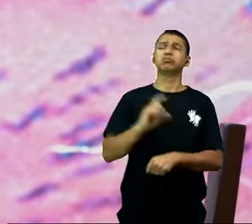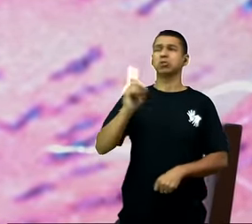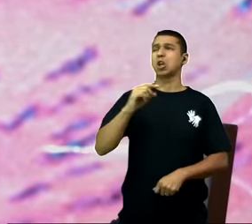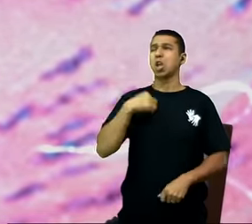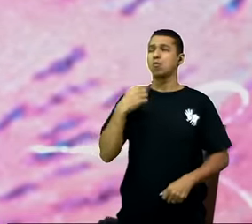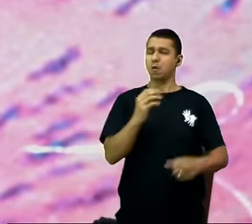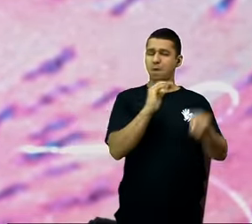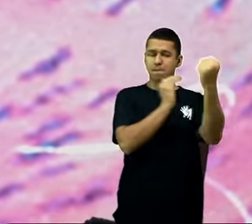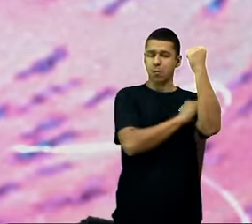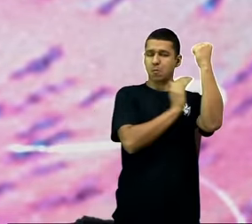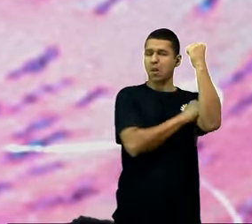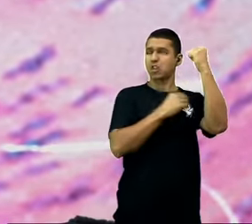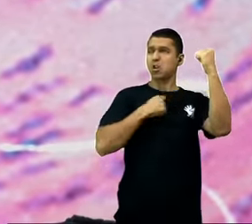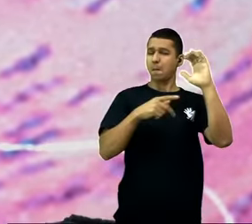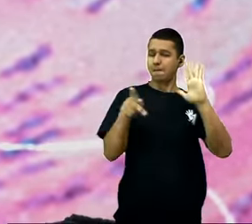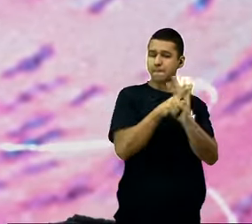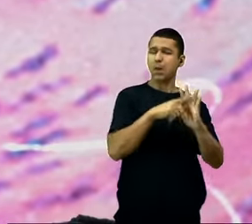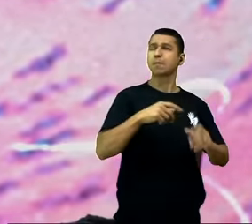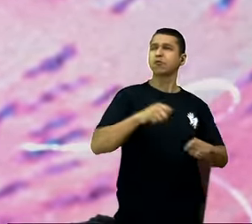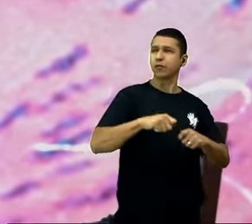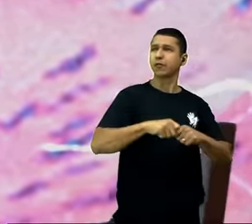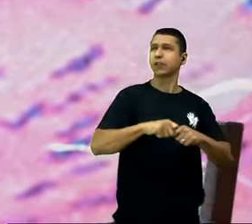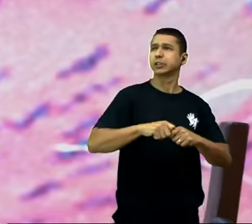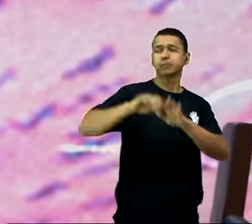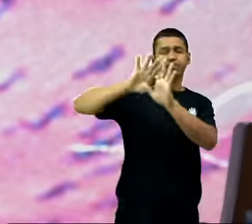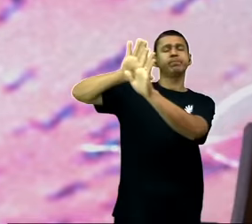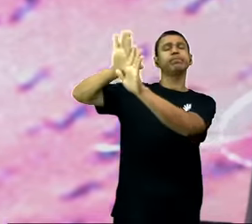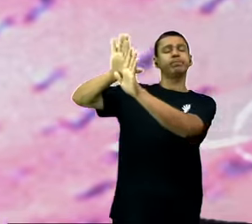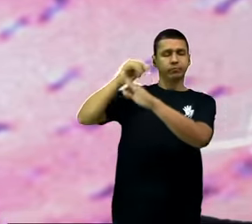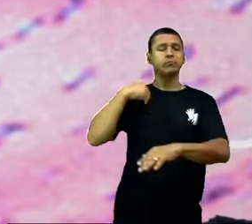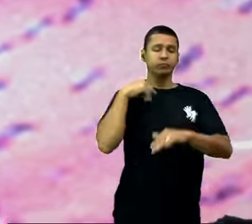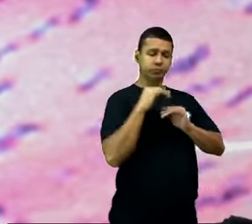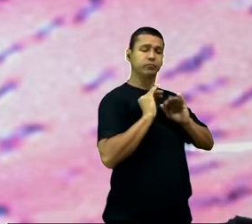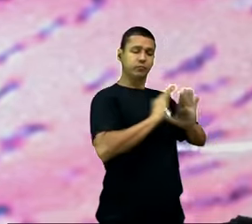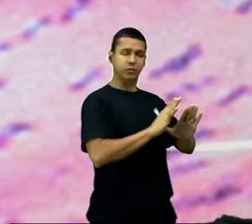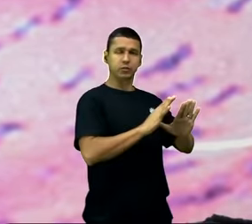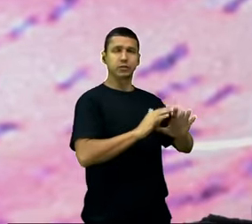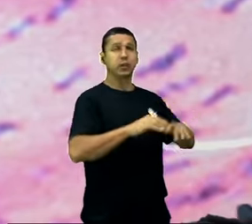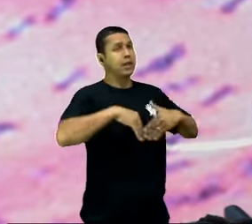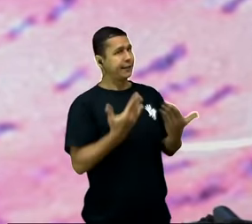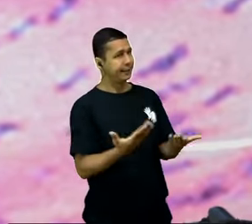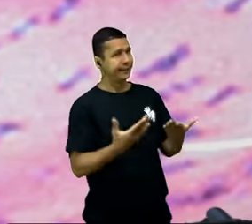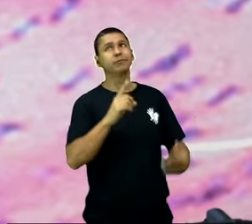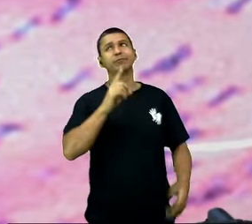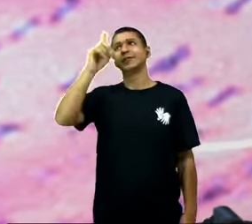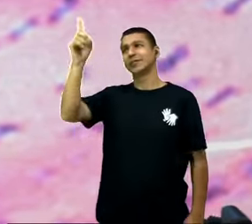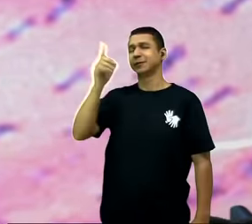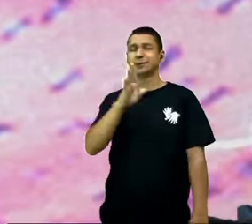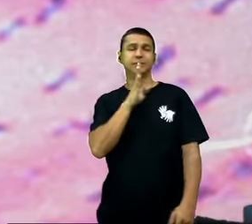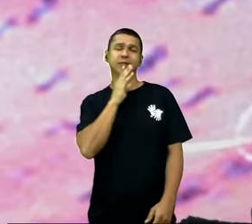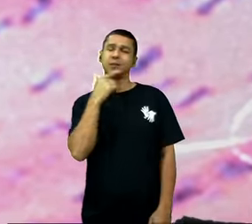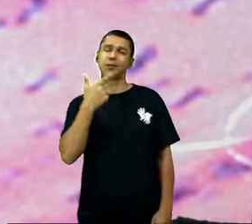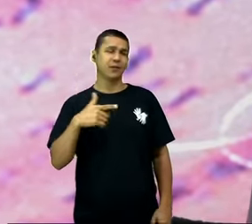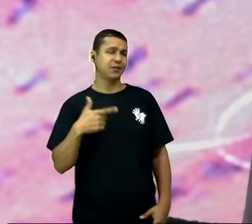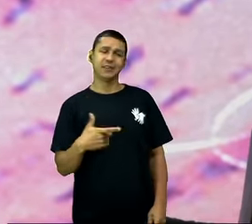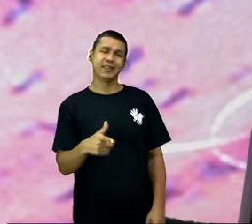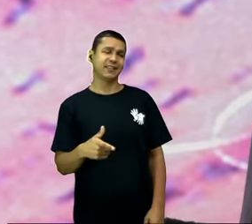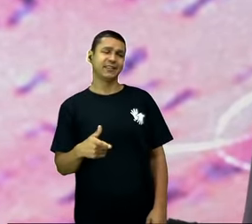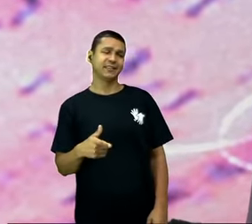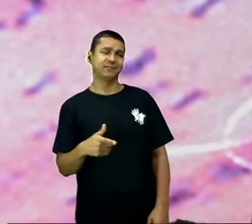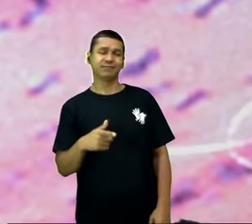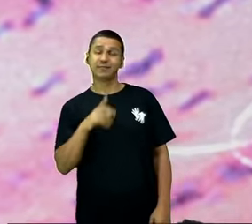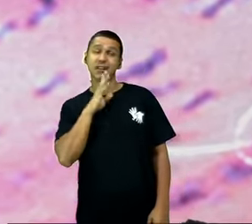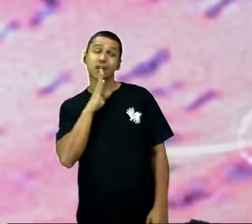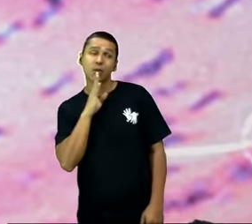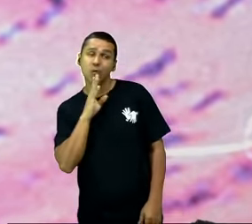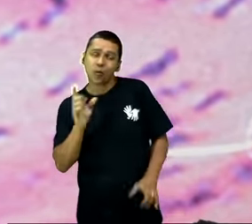fazer o teu jeito, e aí Deus está dizendo: eu não reconheço aquilo que você gera na carne, eu só reconheço aquilo que você gera no